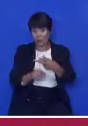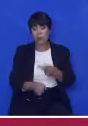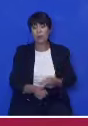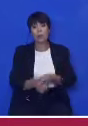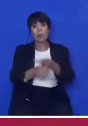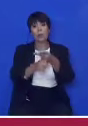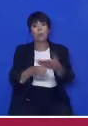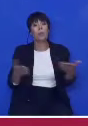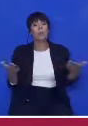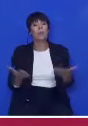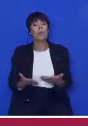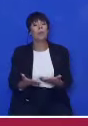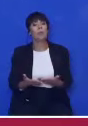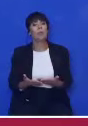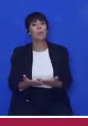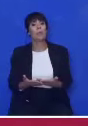E